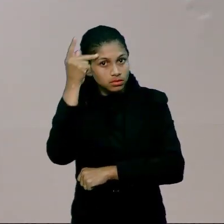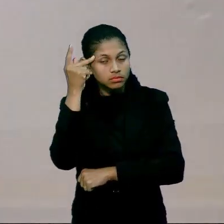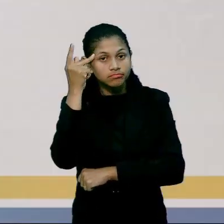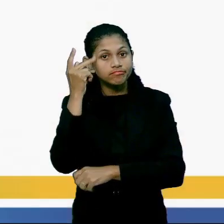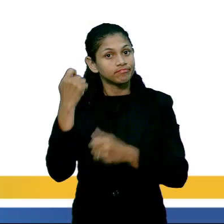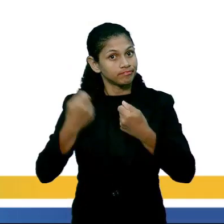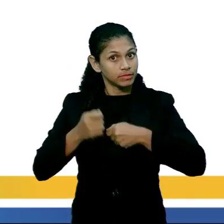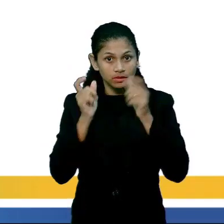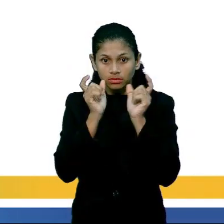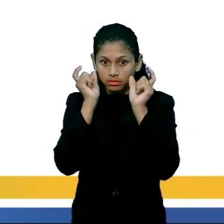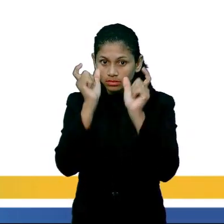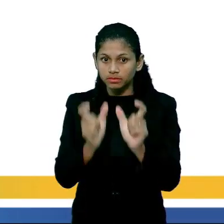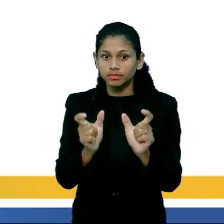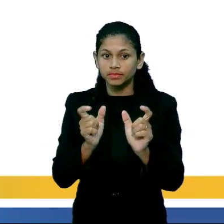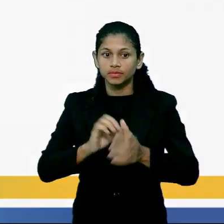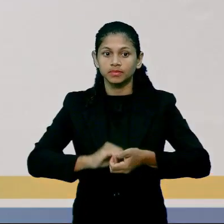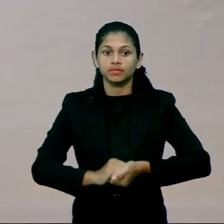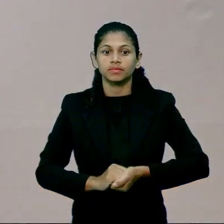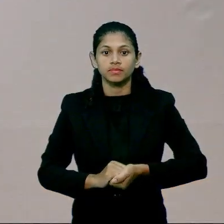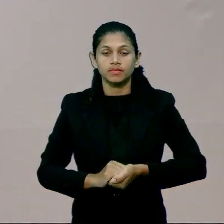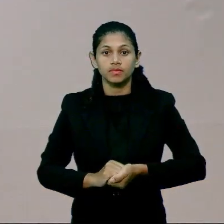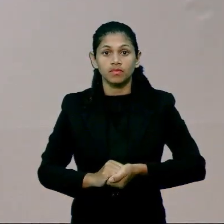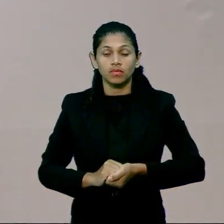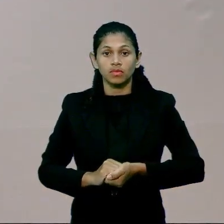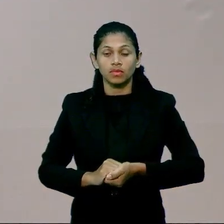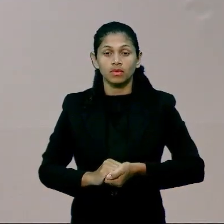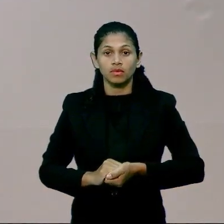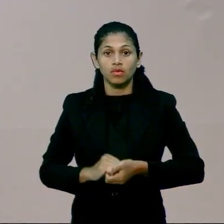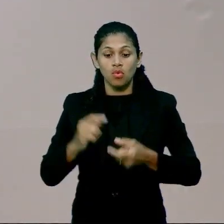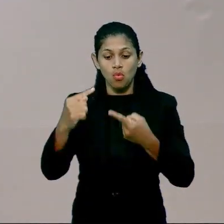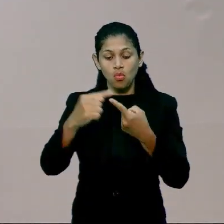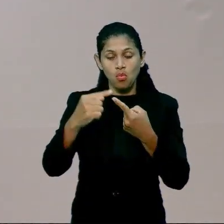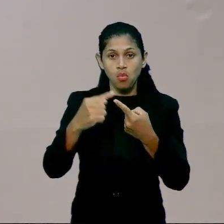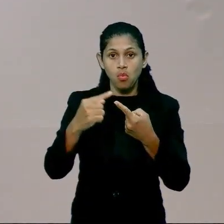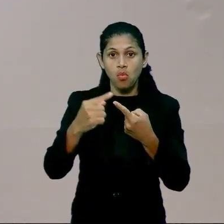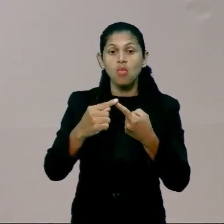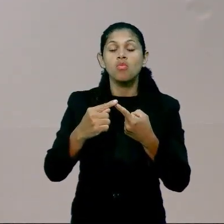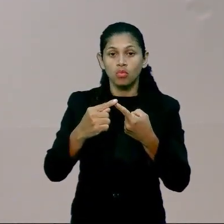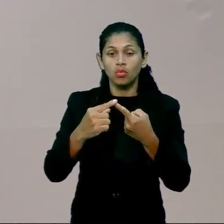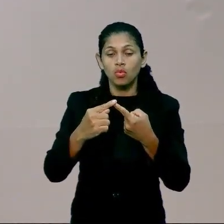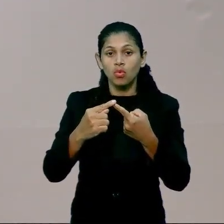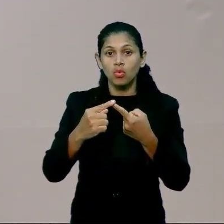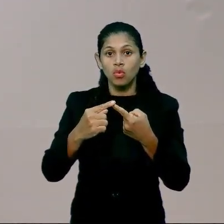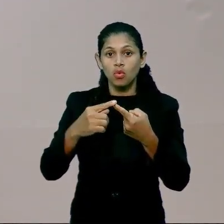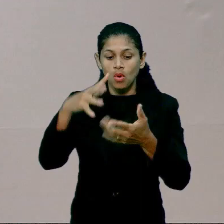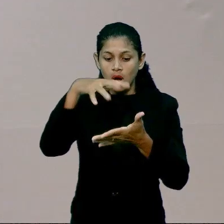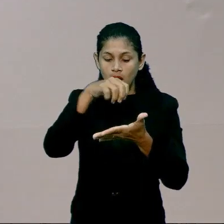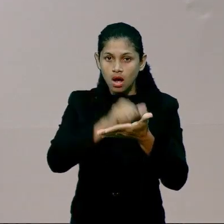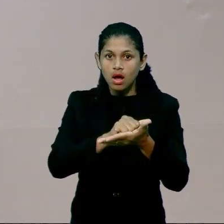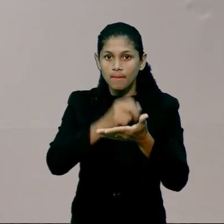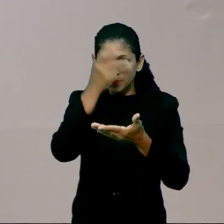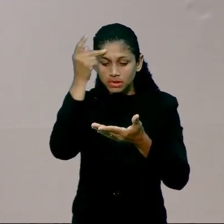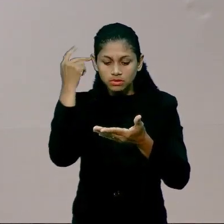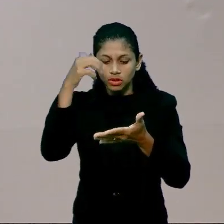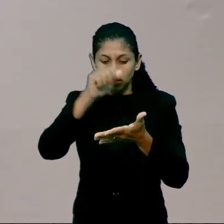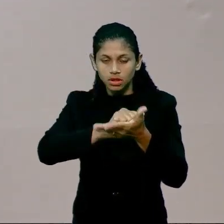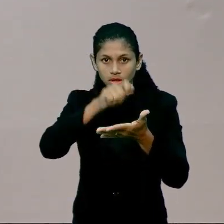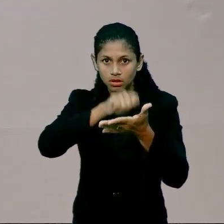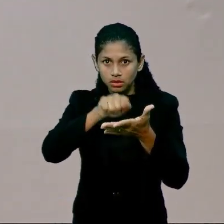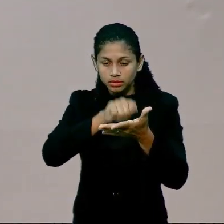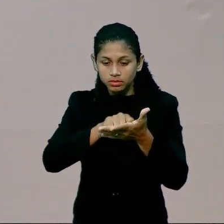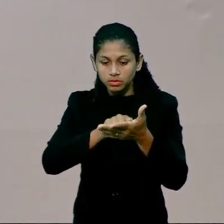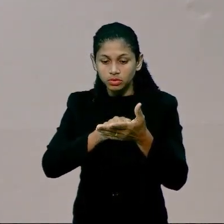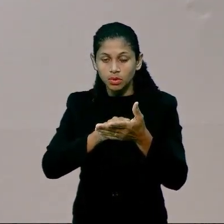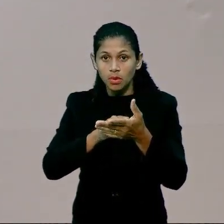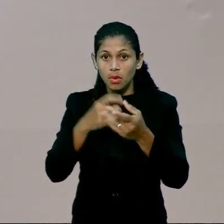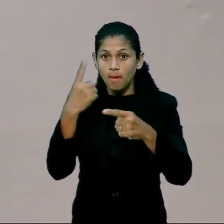gente já tem que prestar atenção então se no caso ali ó entra quatro não sai ninguém tudo bem E assim